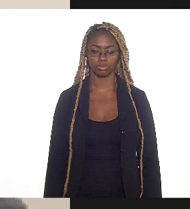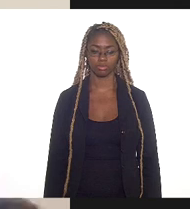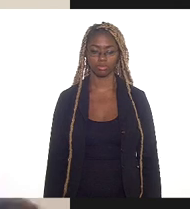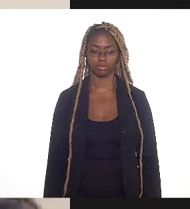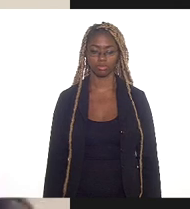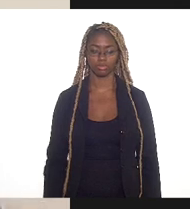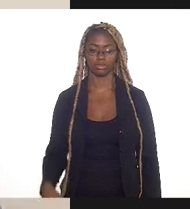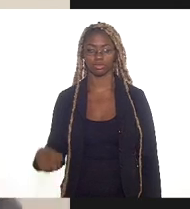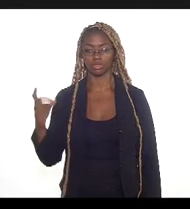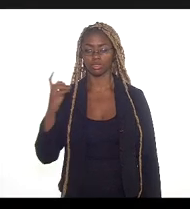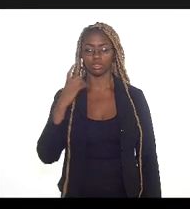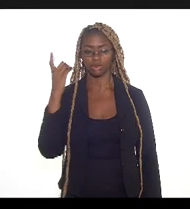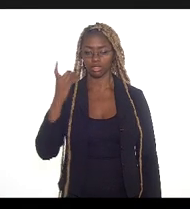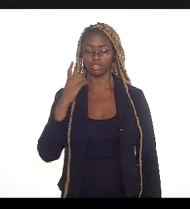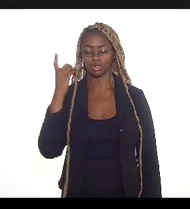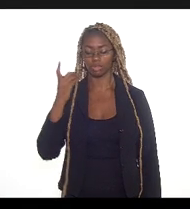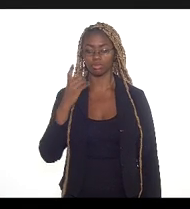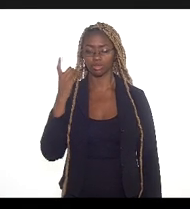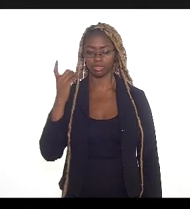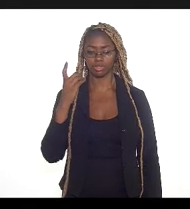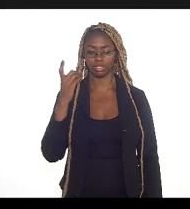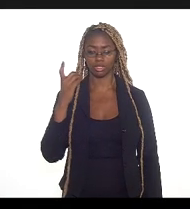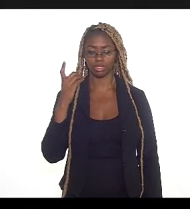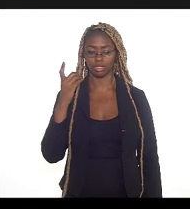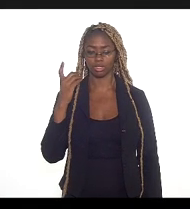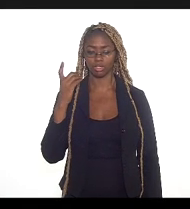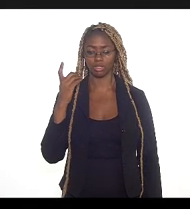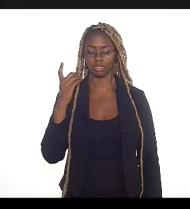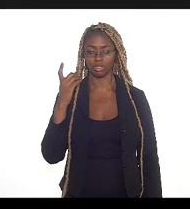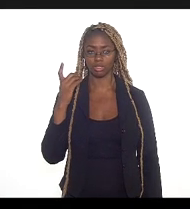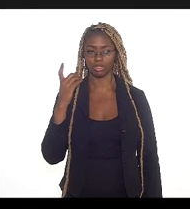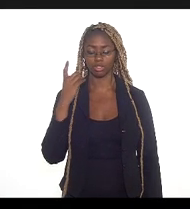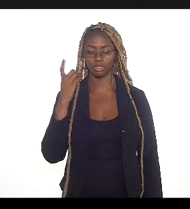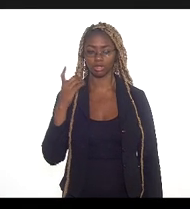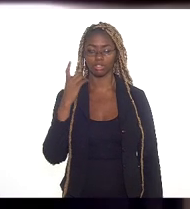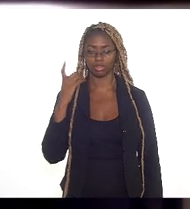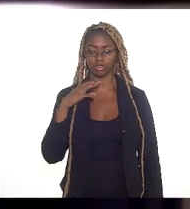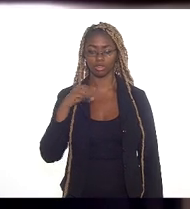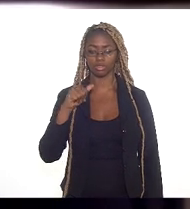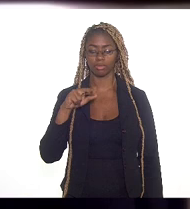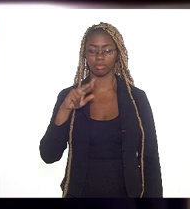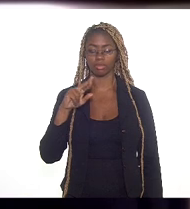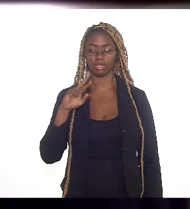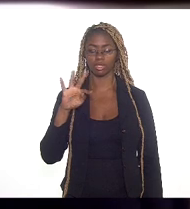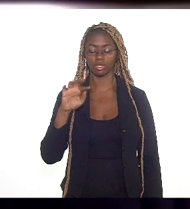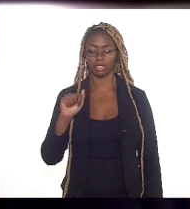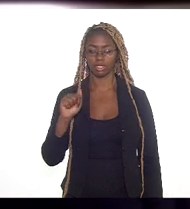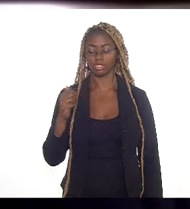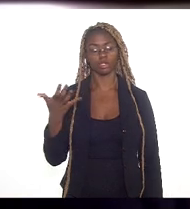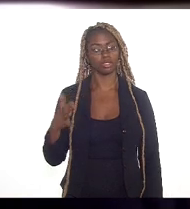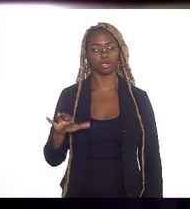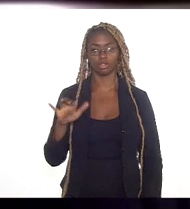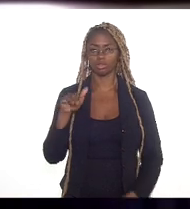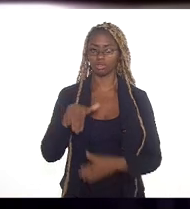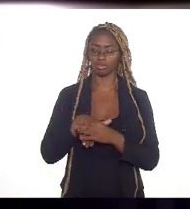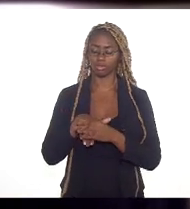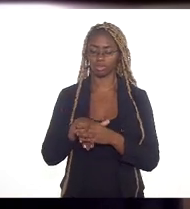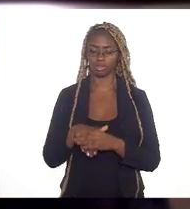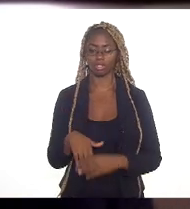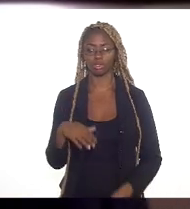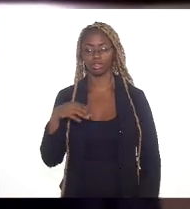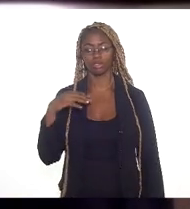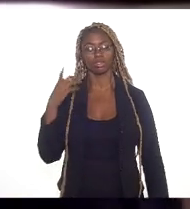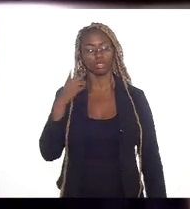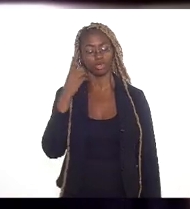Marcos Vinícius. O som está aberto, Max. Deputada Marta Rocha votou abstenção. Deputado